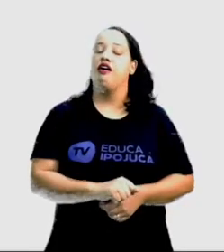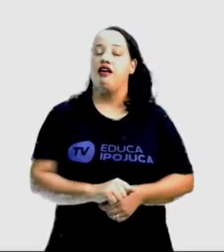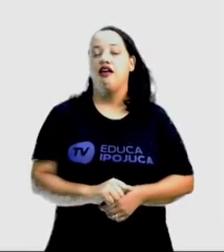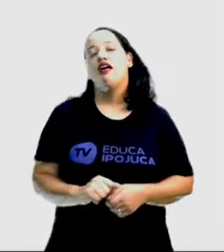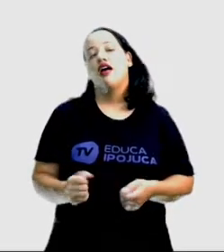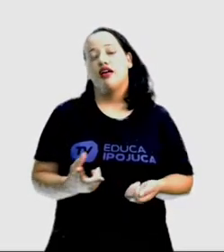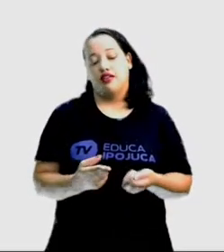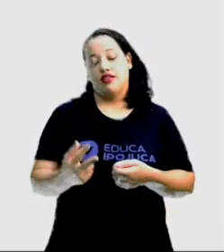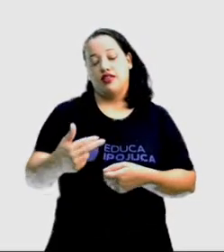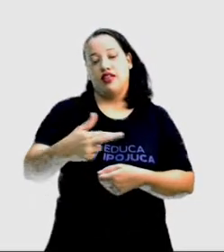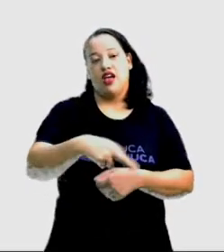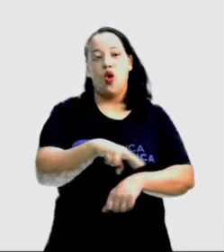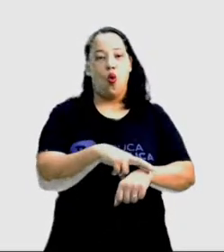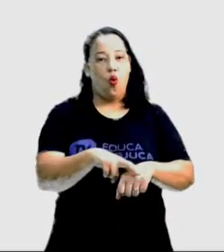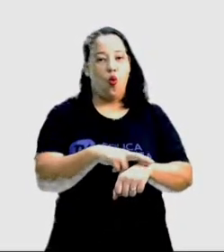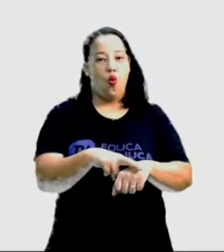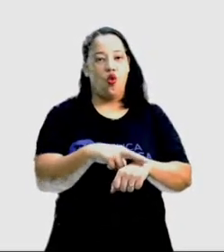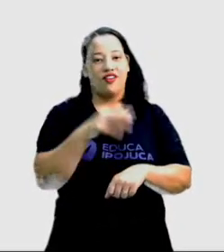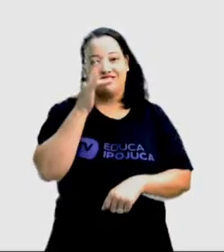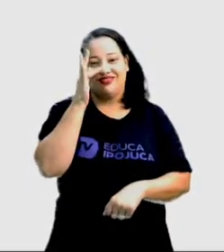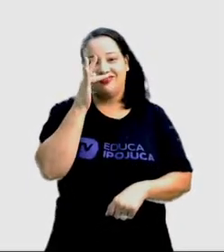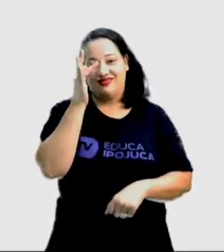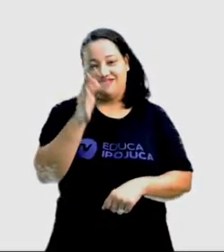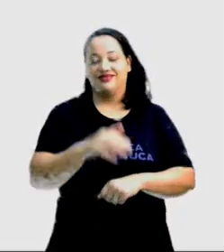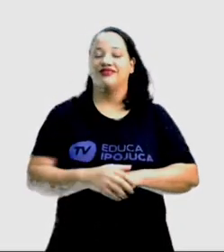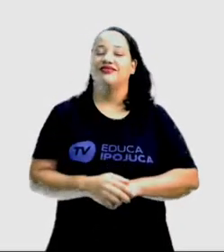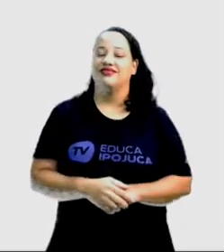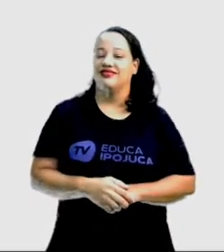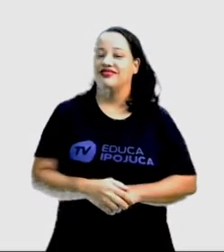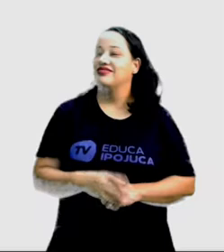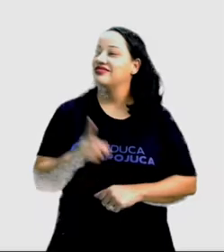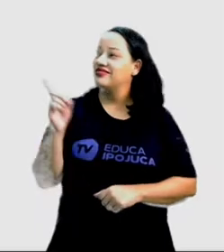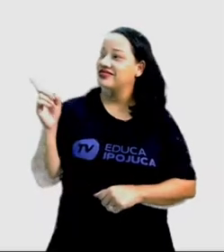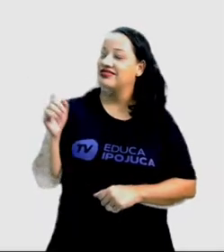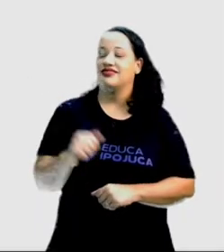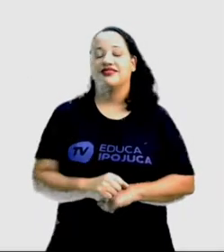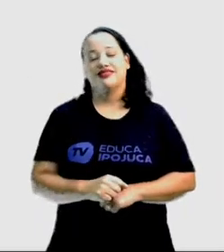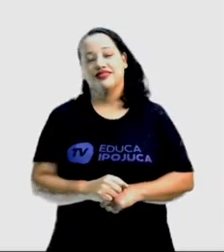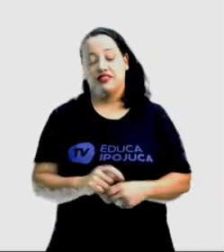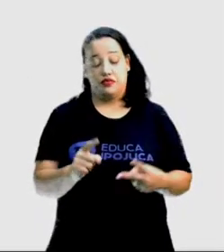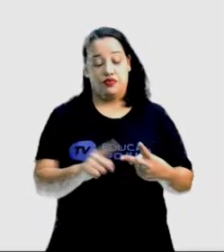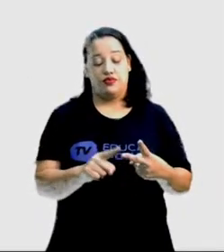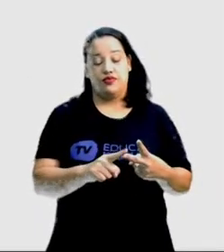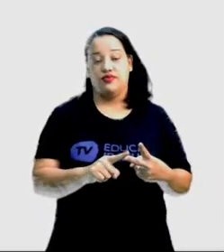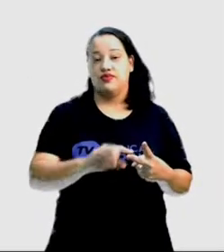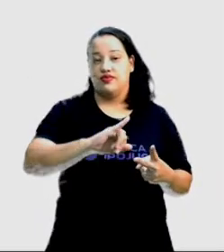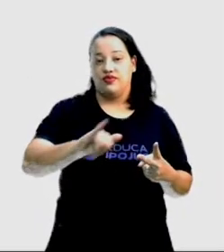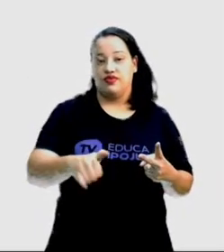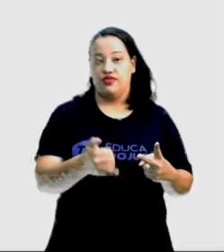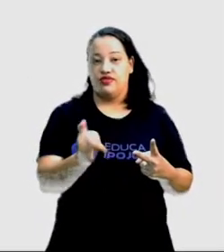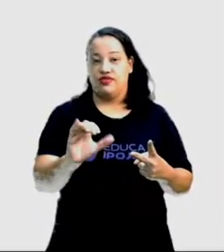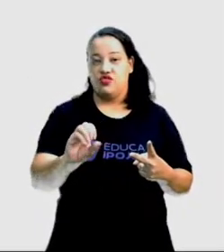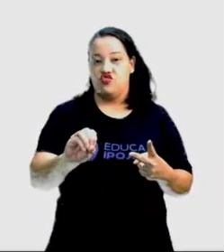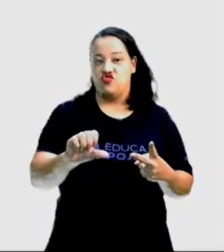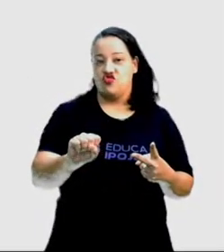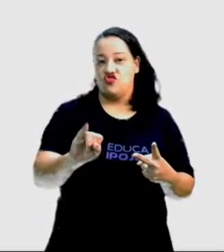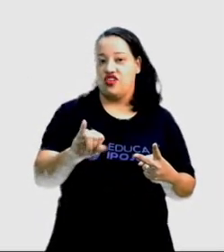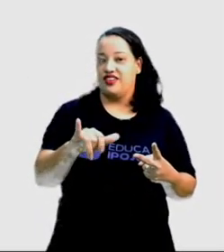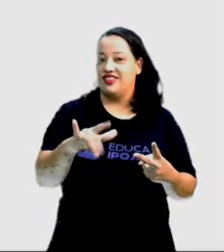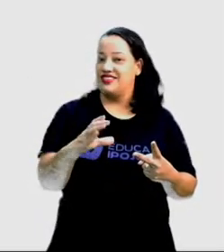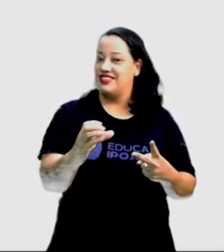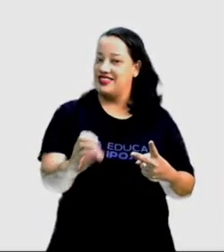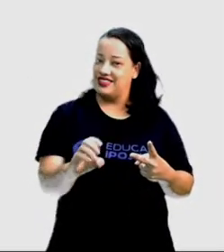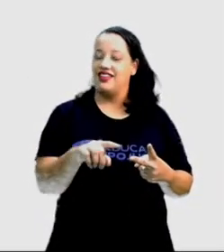roxas. Observem aqui as flores roxas. Joyce fez flores